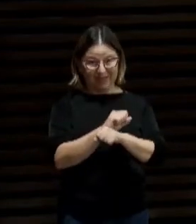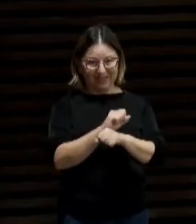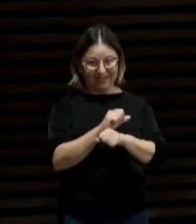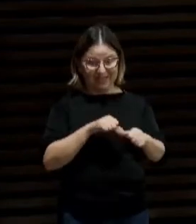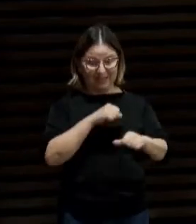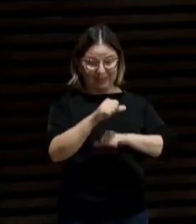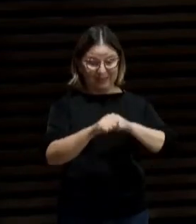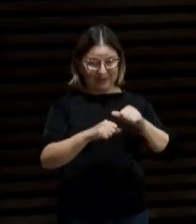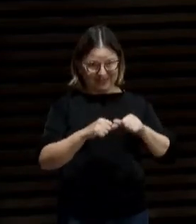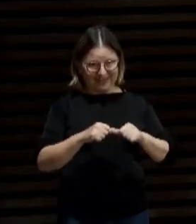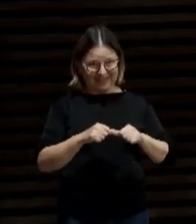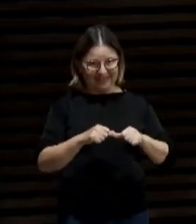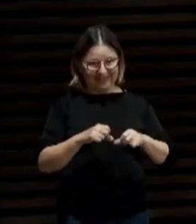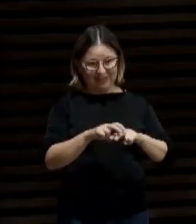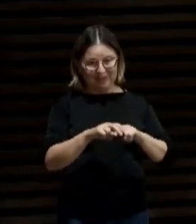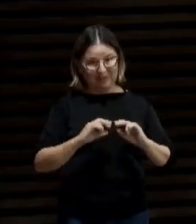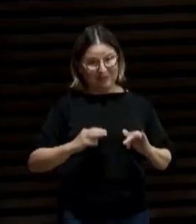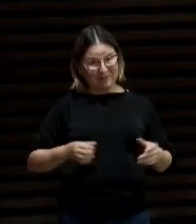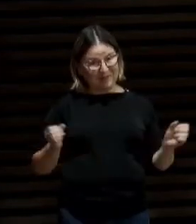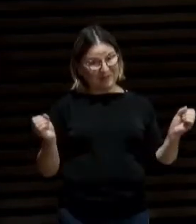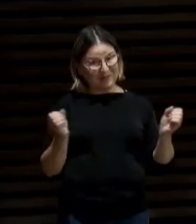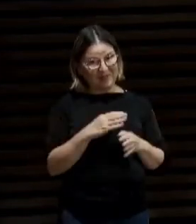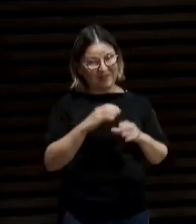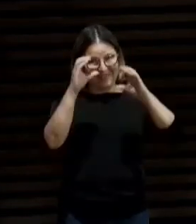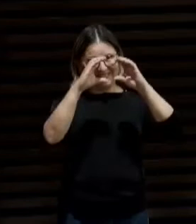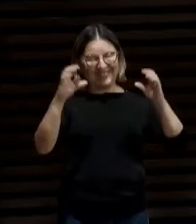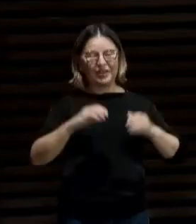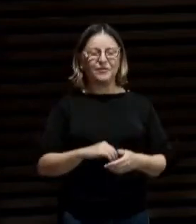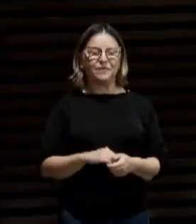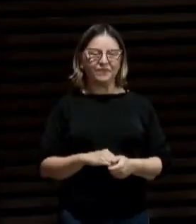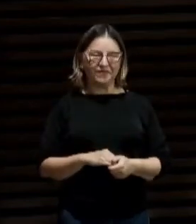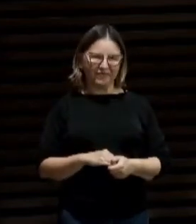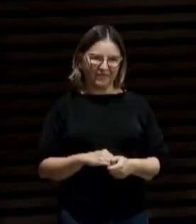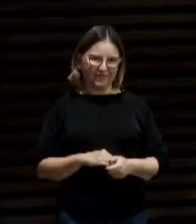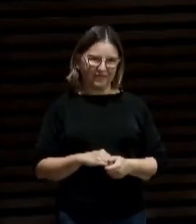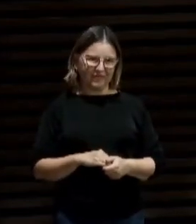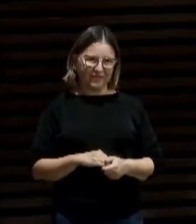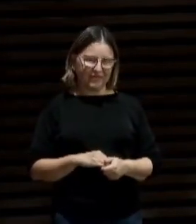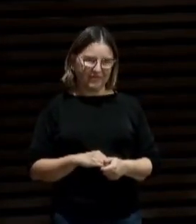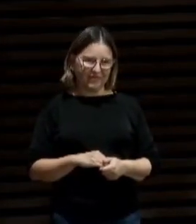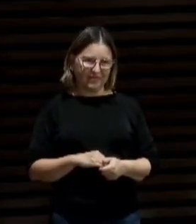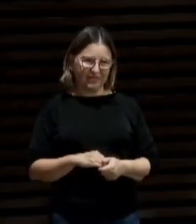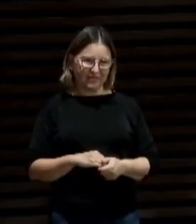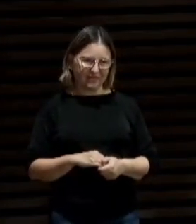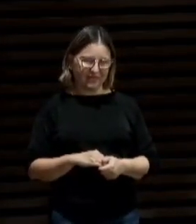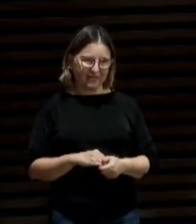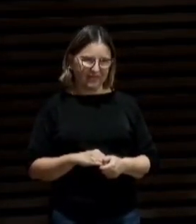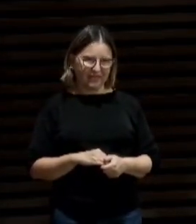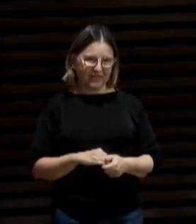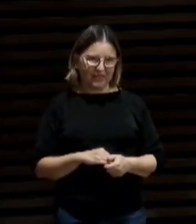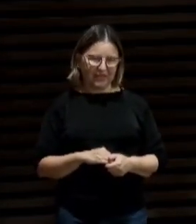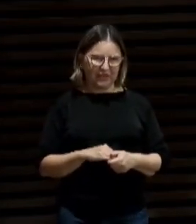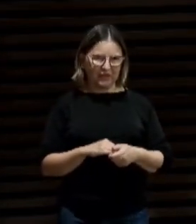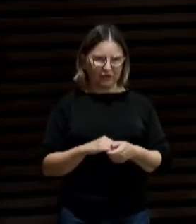celestial. Amados, pensa assim, eu entrei na internet, eu ia usar o exemplo aqui do Bill Gates, mas eu entrei na internet para ver quem que era o homem mais rico do mundo. É um